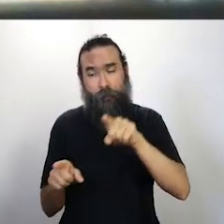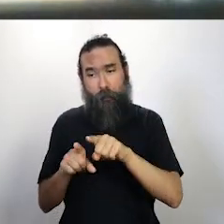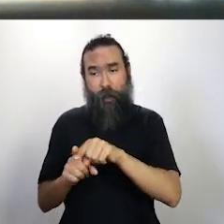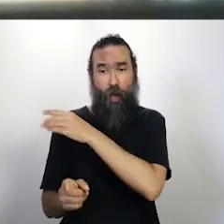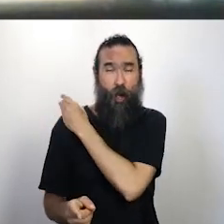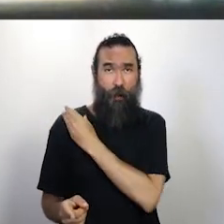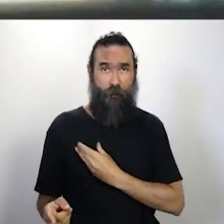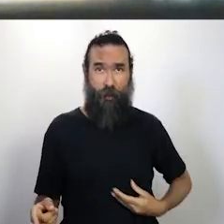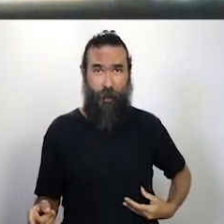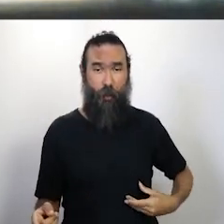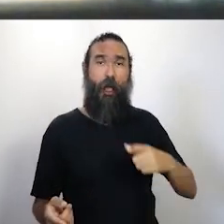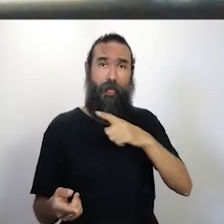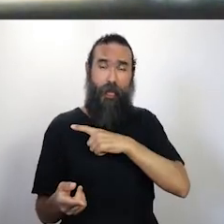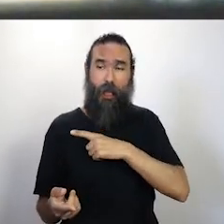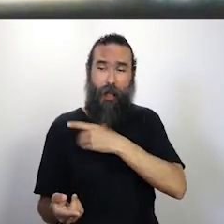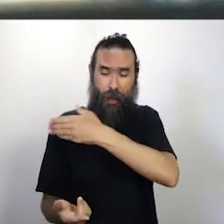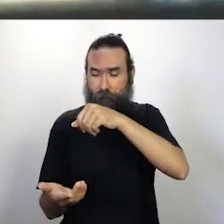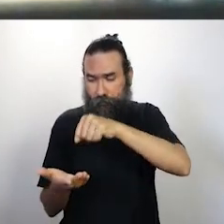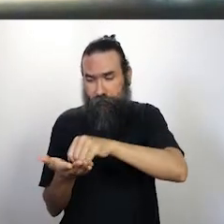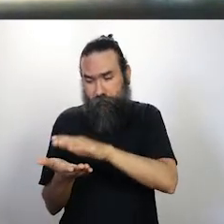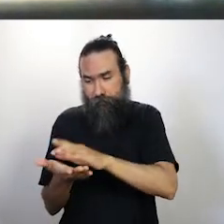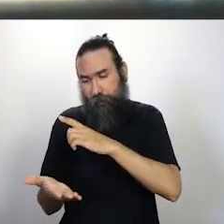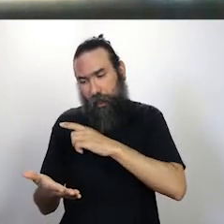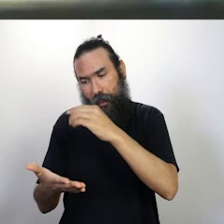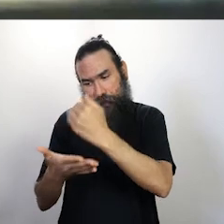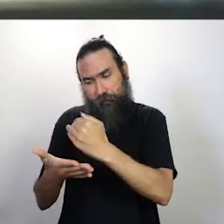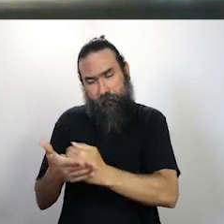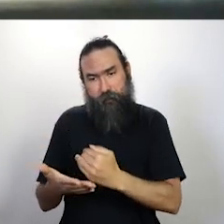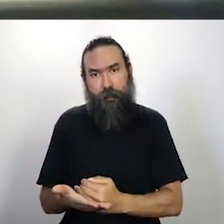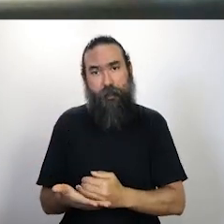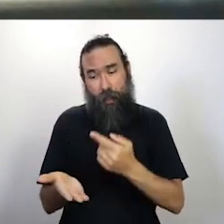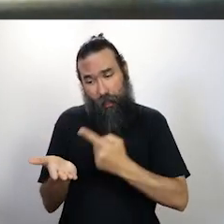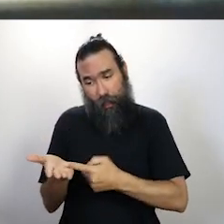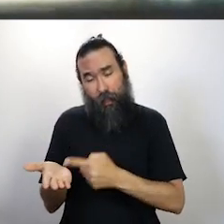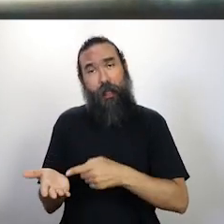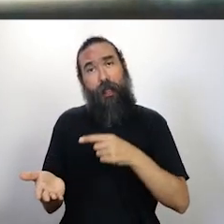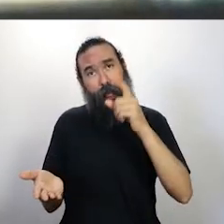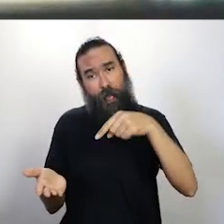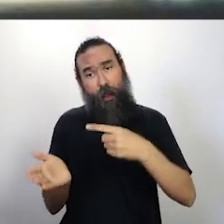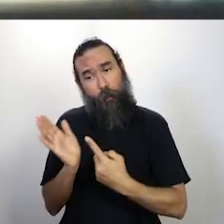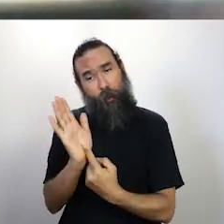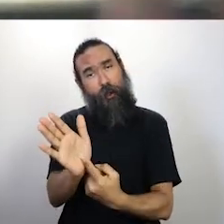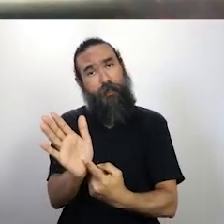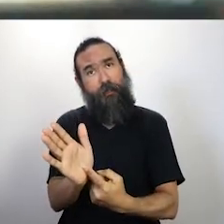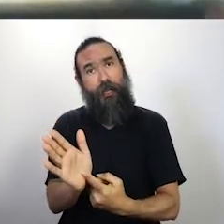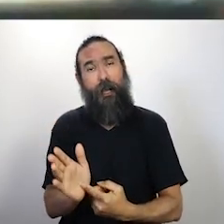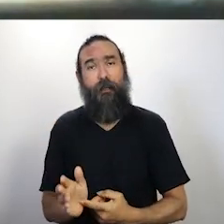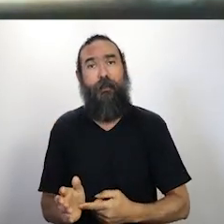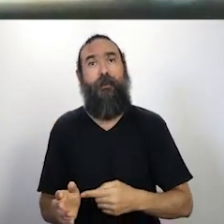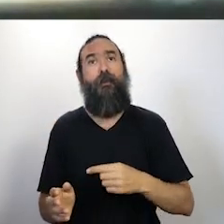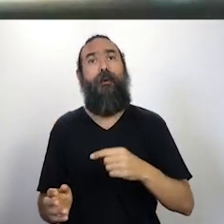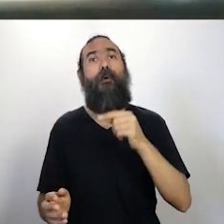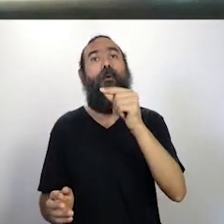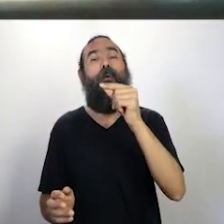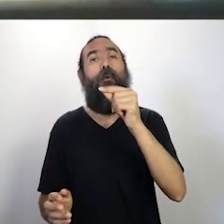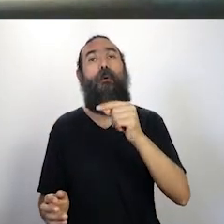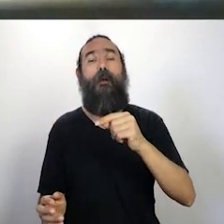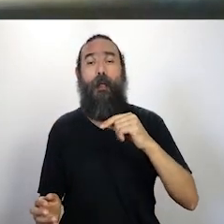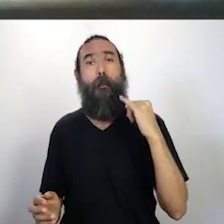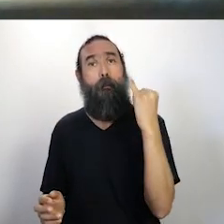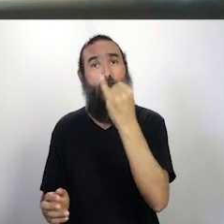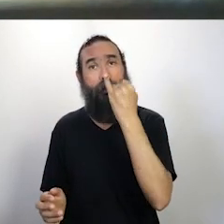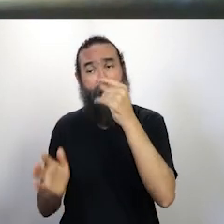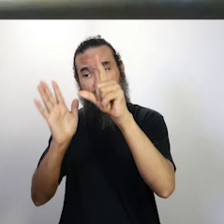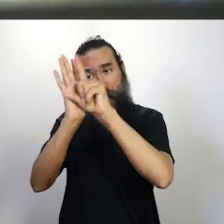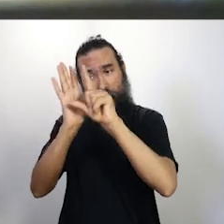provavelmente será o que vai ser apresentado pelo portal da transparência porque tudo isso é muito regulamentado dentro da lei da transparência